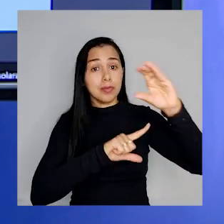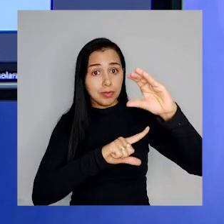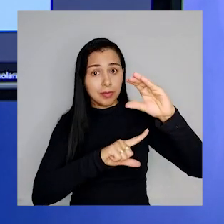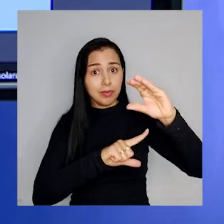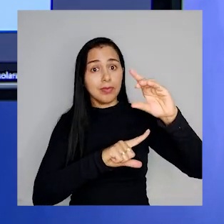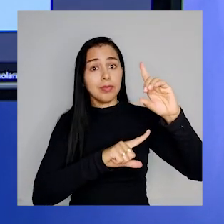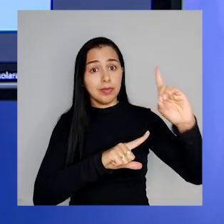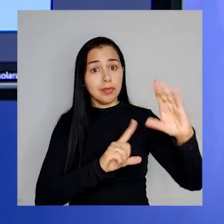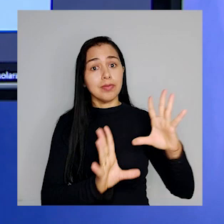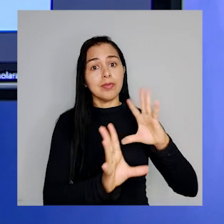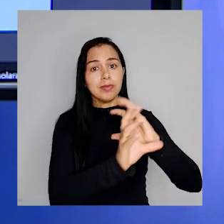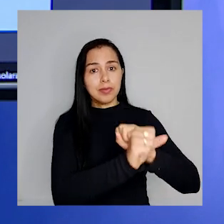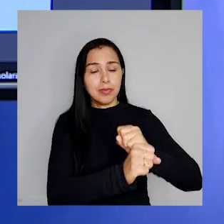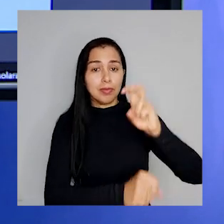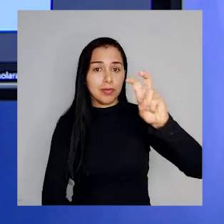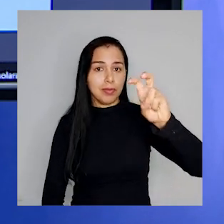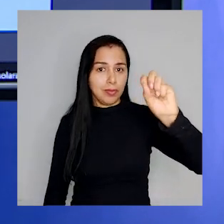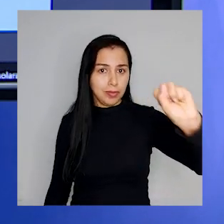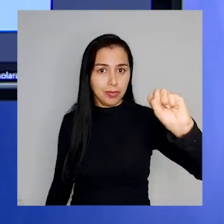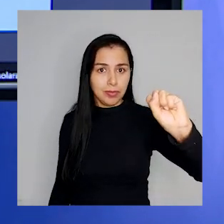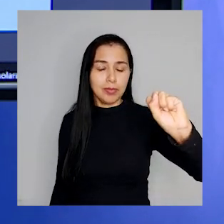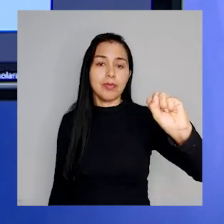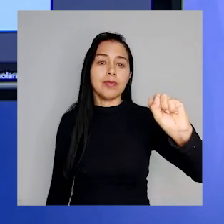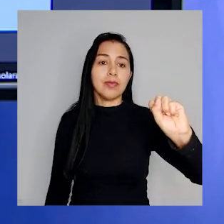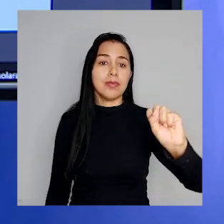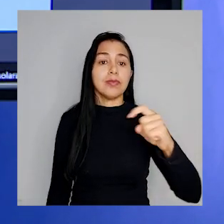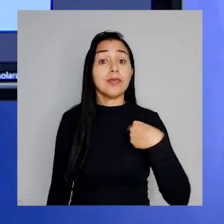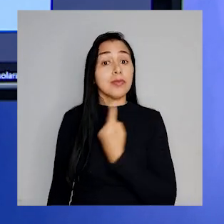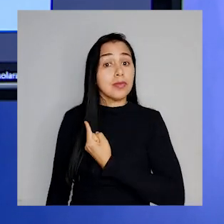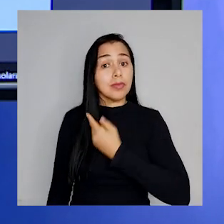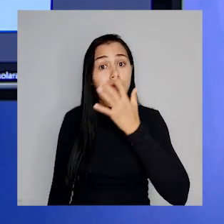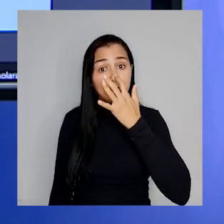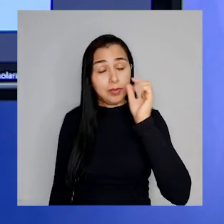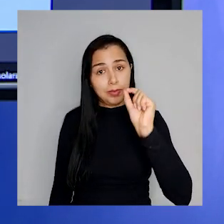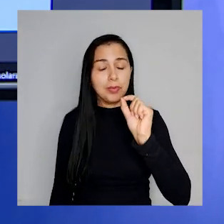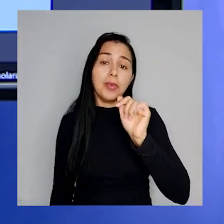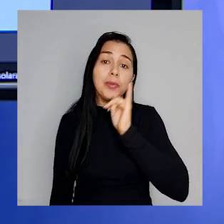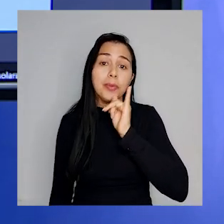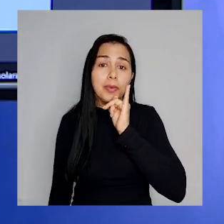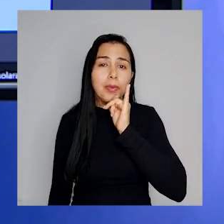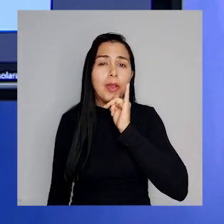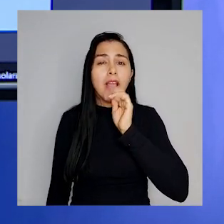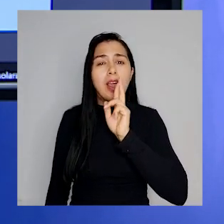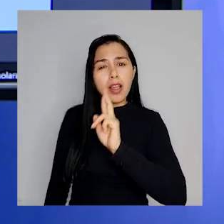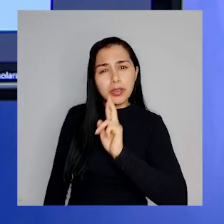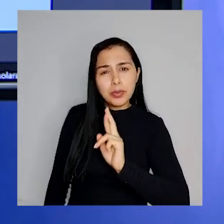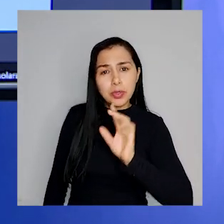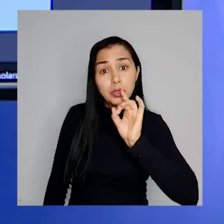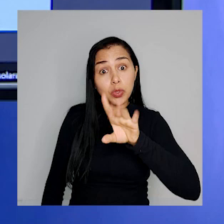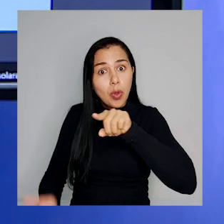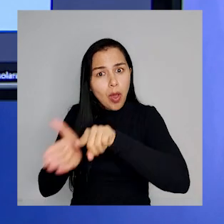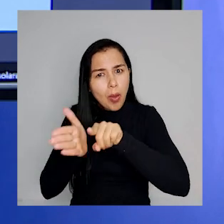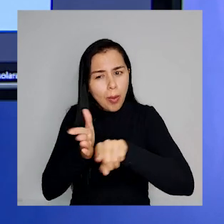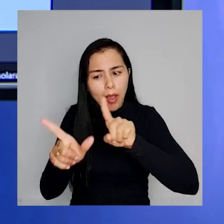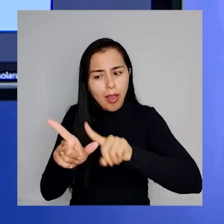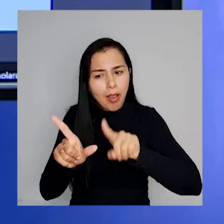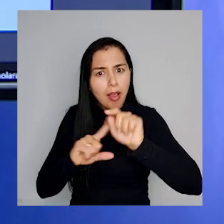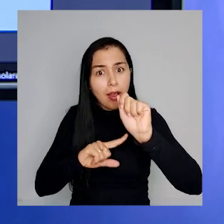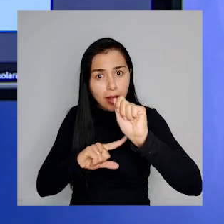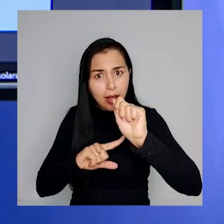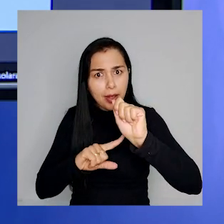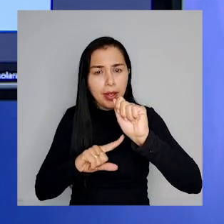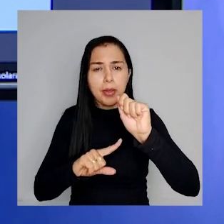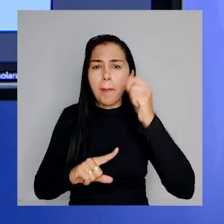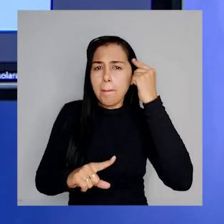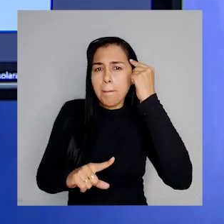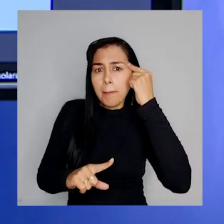item B e item C e D, 58 pontos. Então, a gente pode ver o seguinte, que você não pode só responder